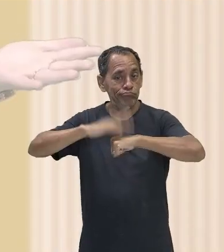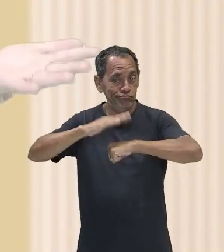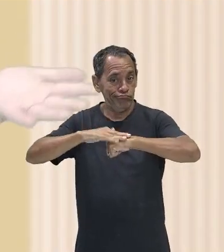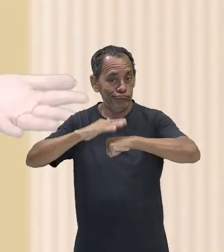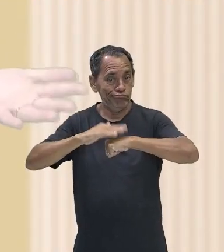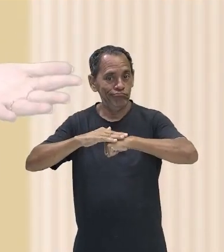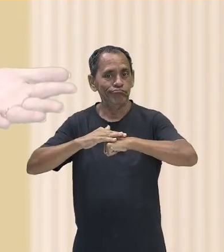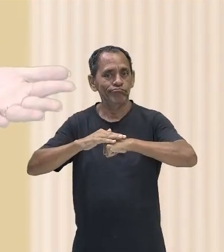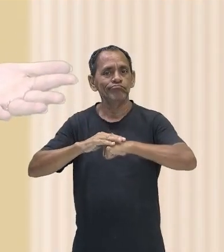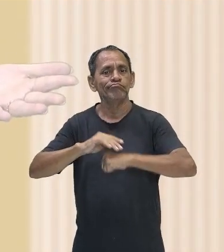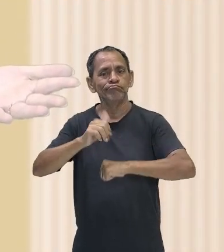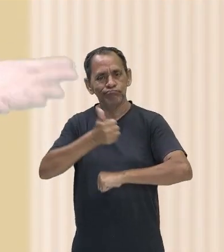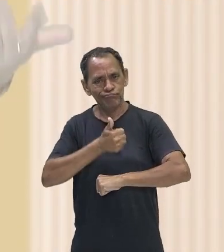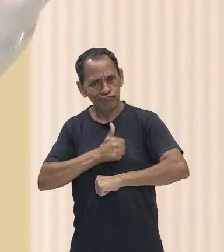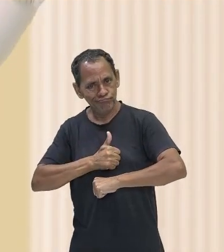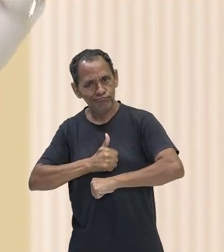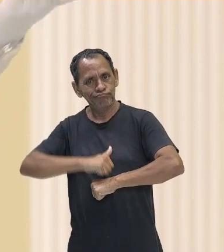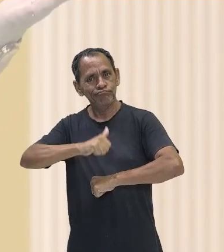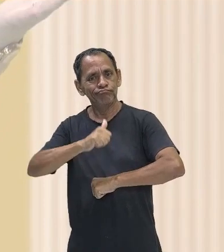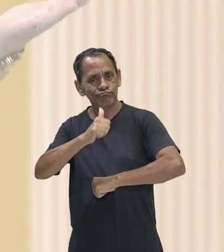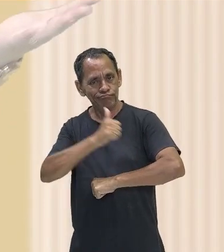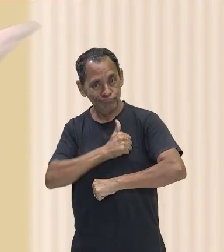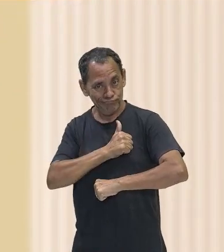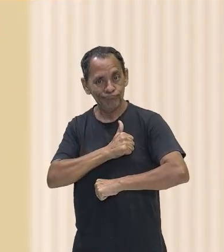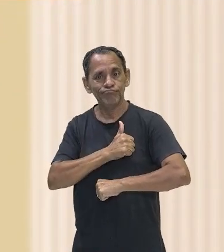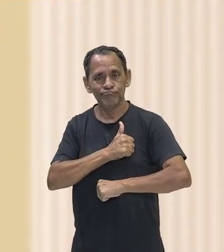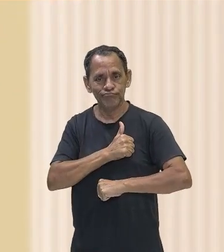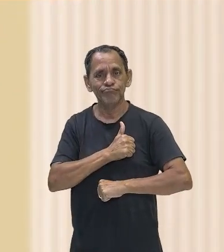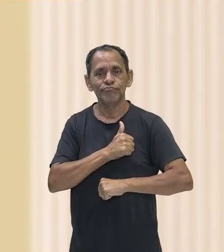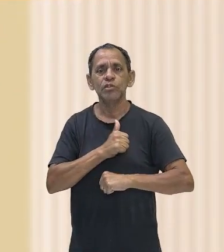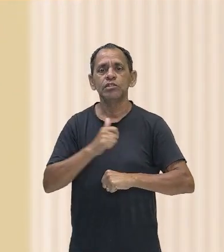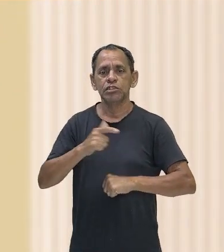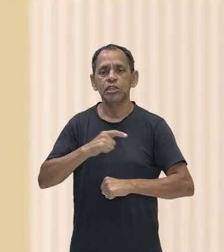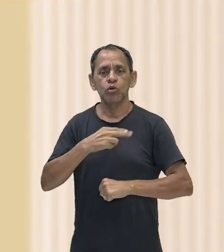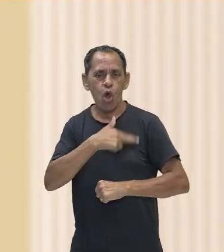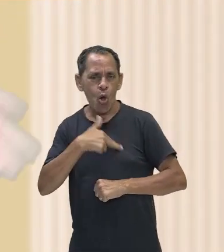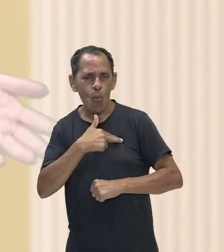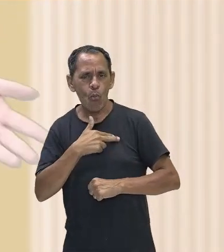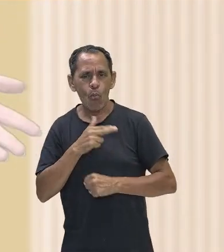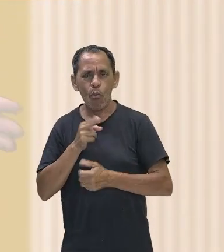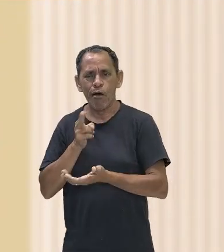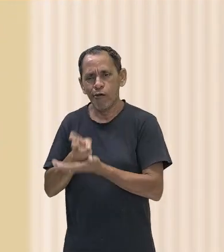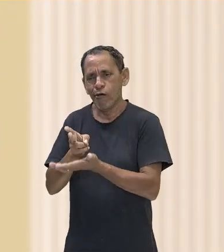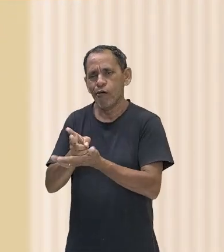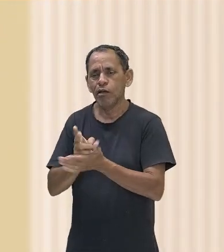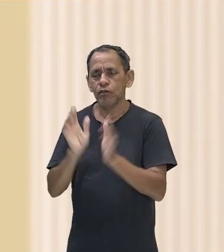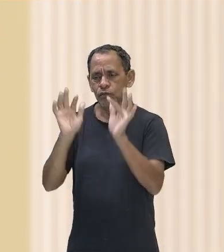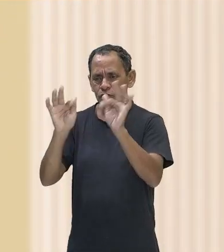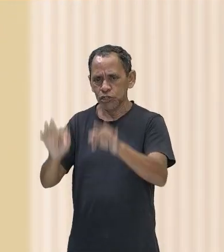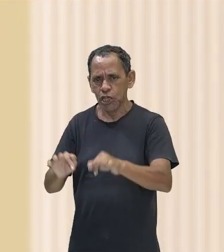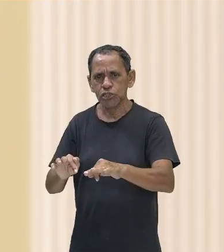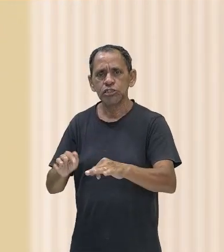nós seremos, né, o nosso próprio romance durante toda a vida. E finalizamos